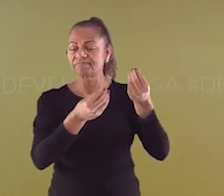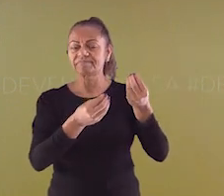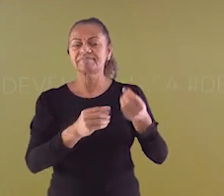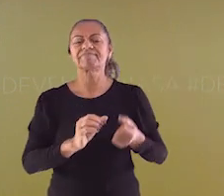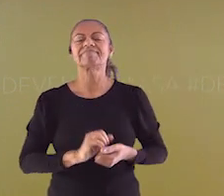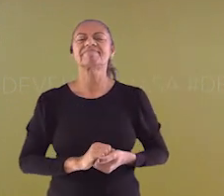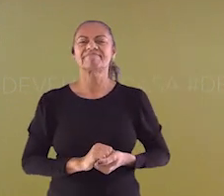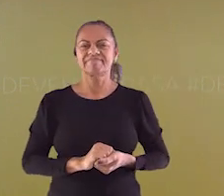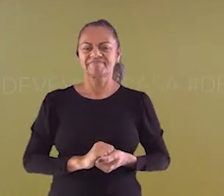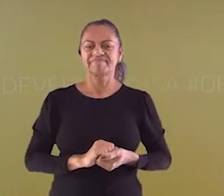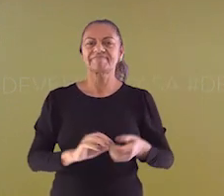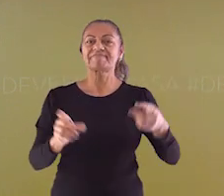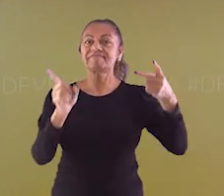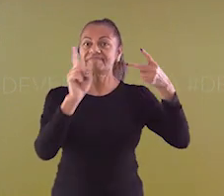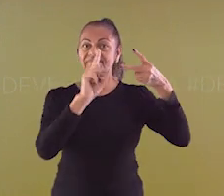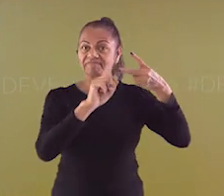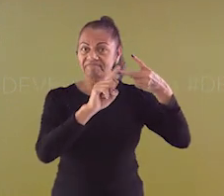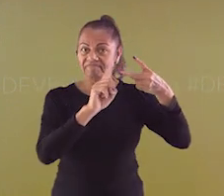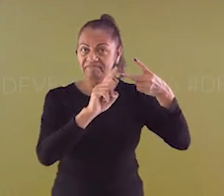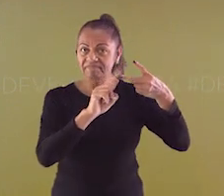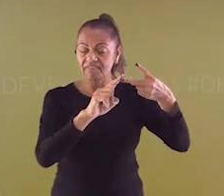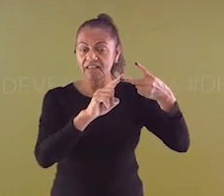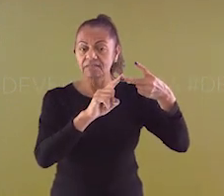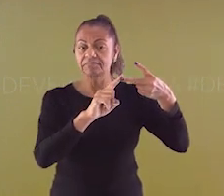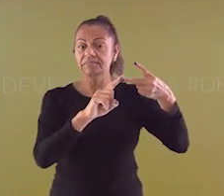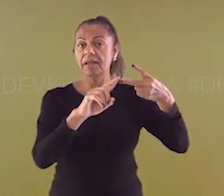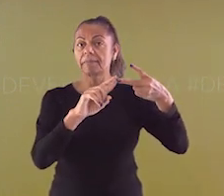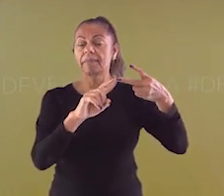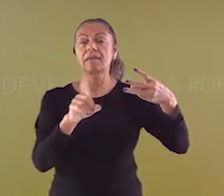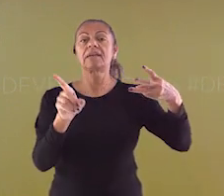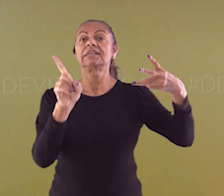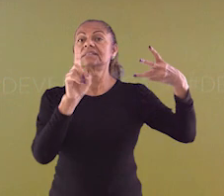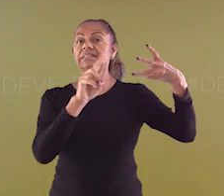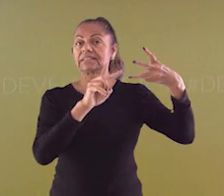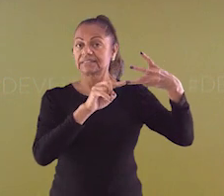colesterol elevado, diabetes, obesidade e pressão